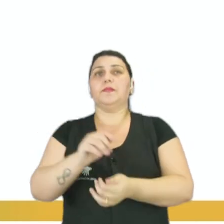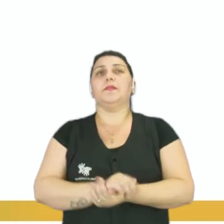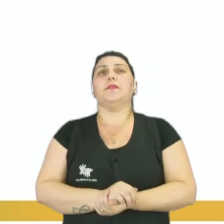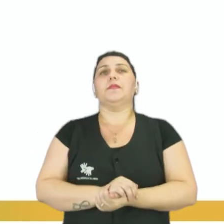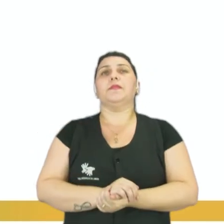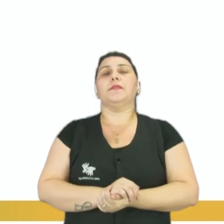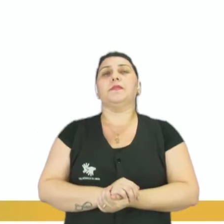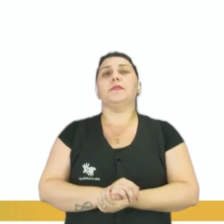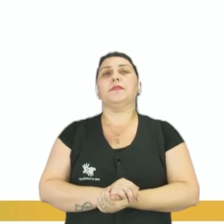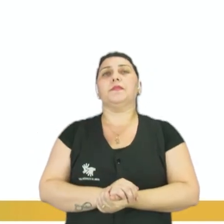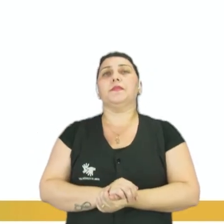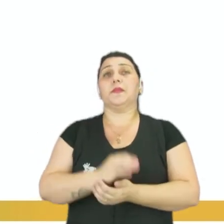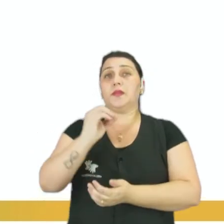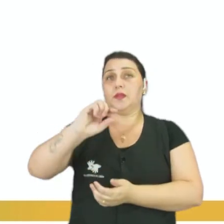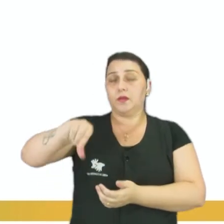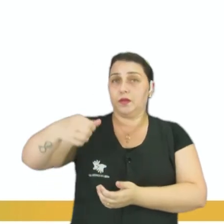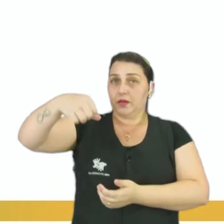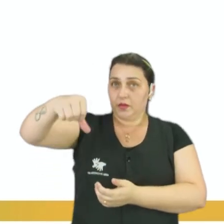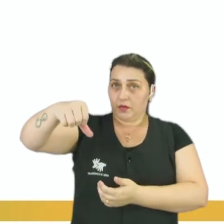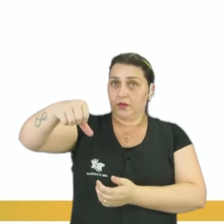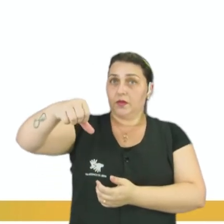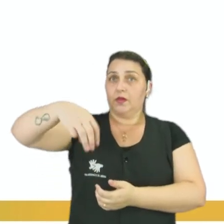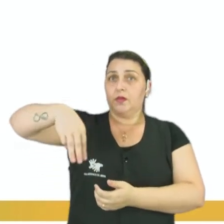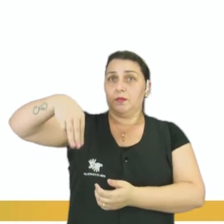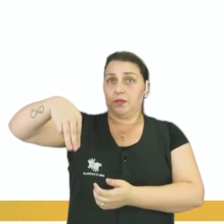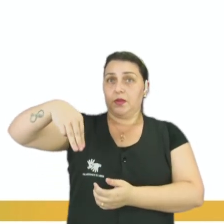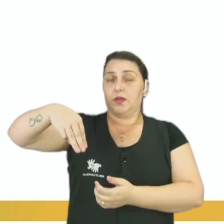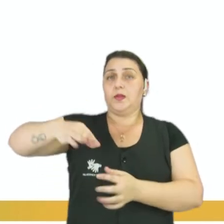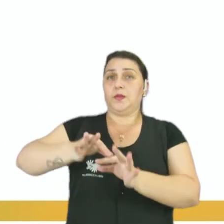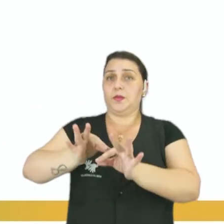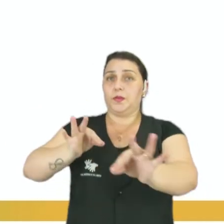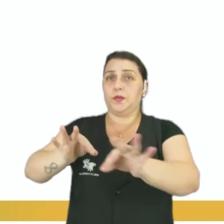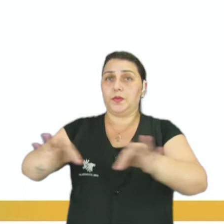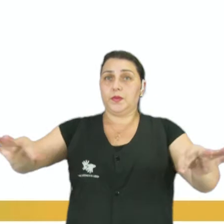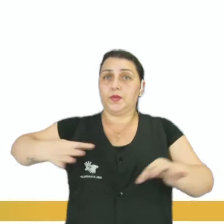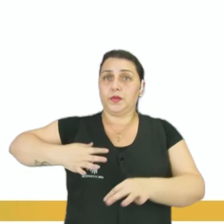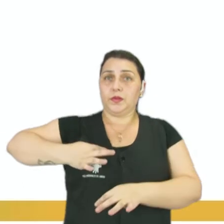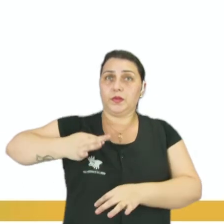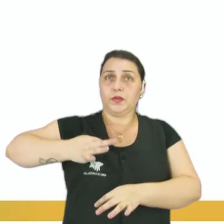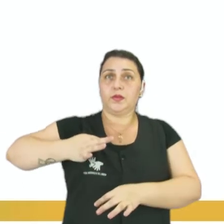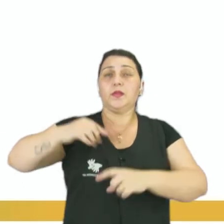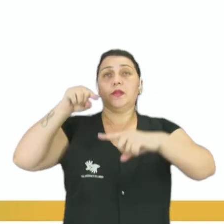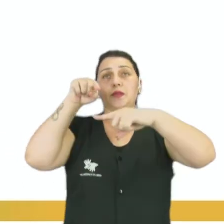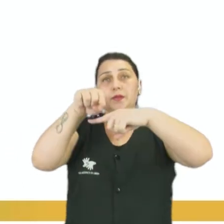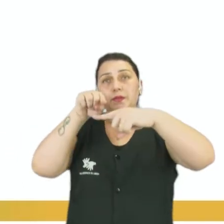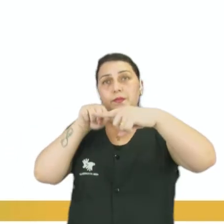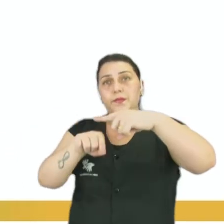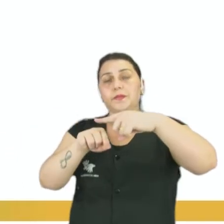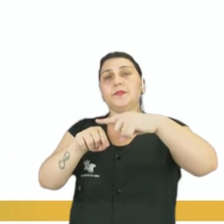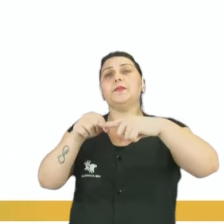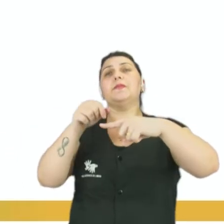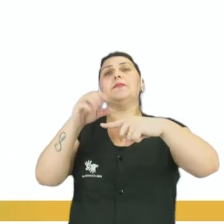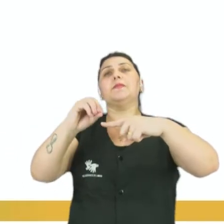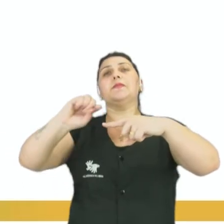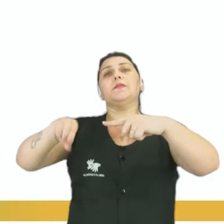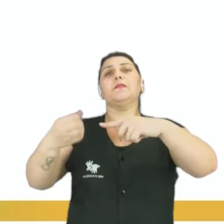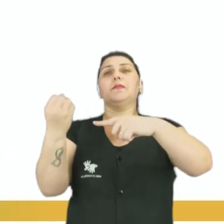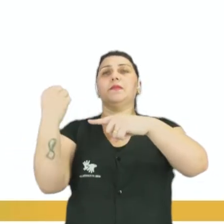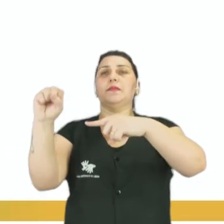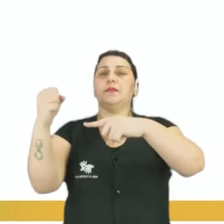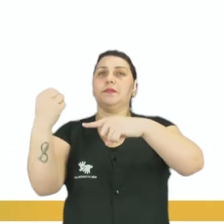eu pegarei 0,9 m de comprimento desse tecido dividir por